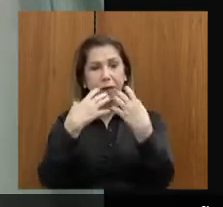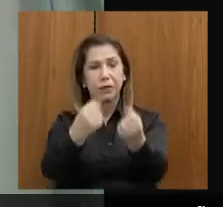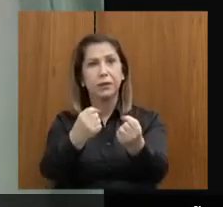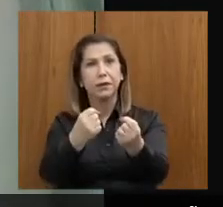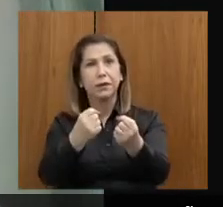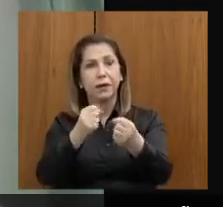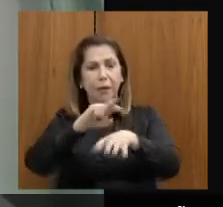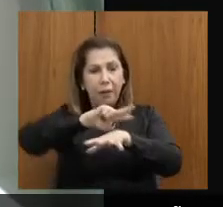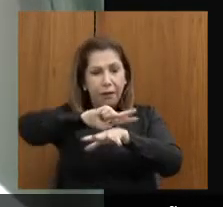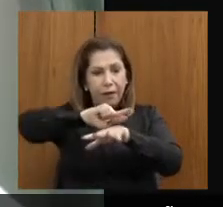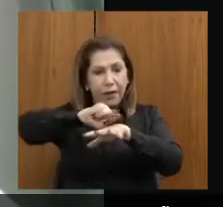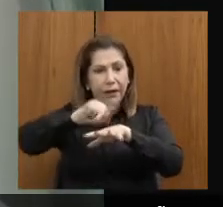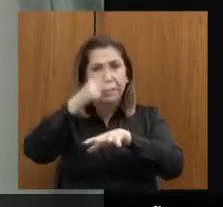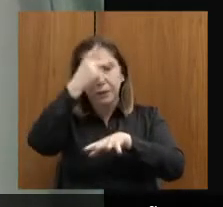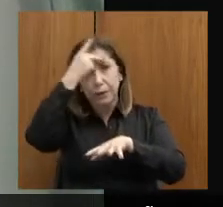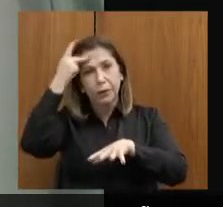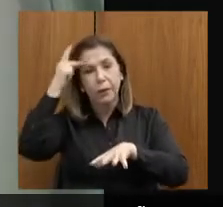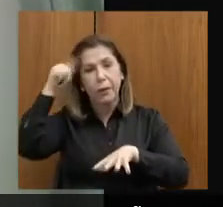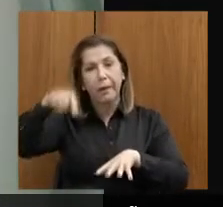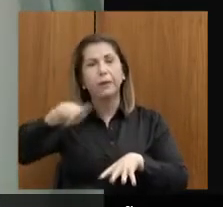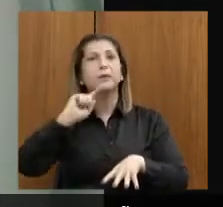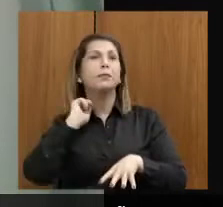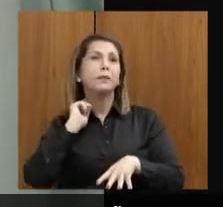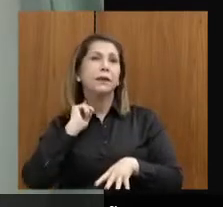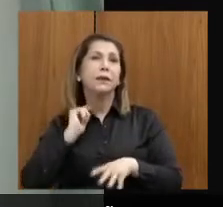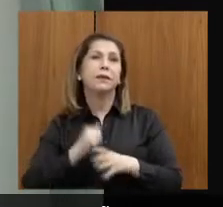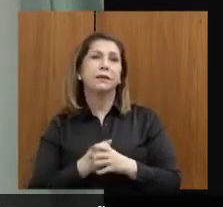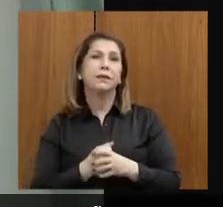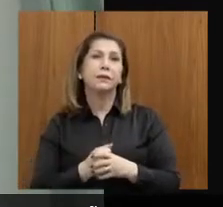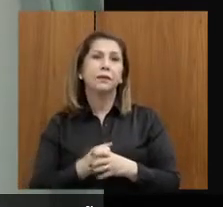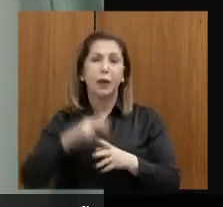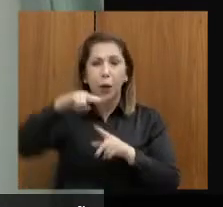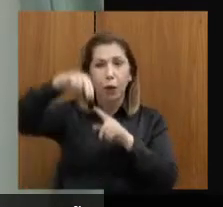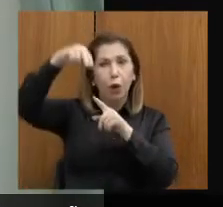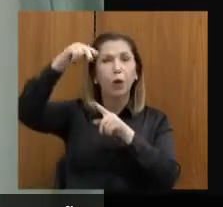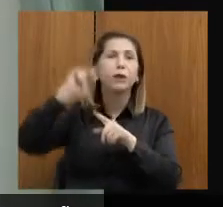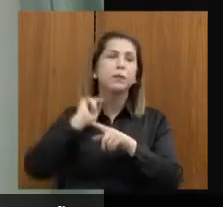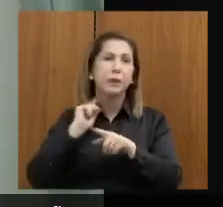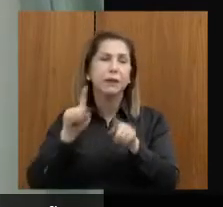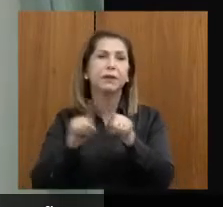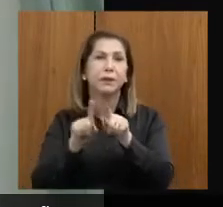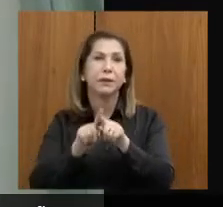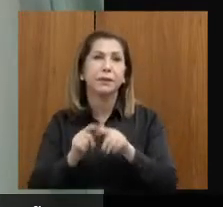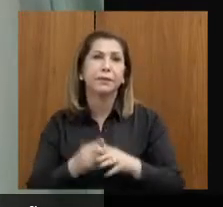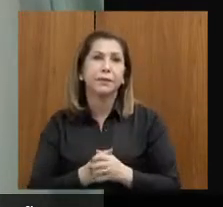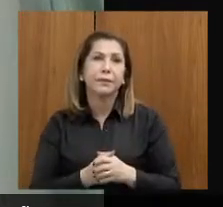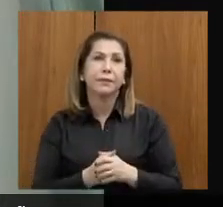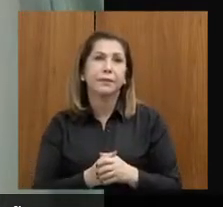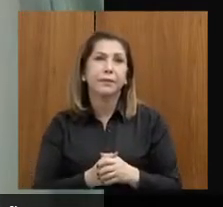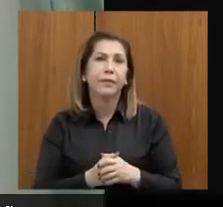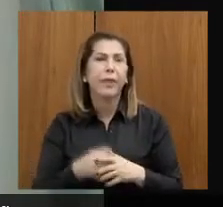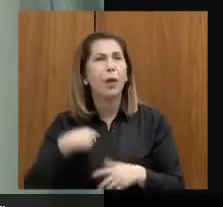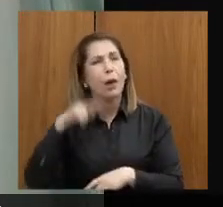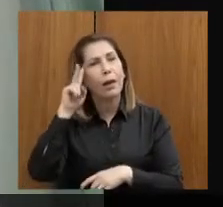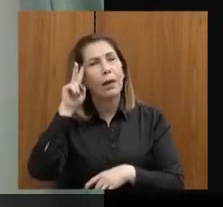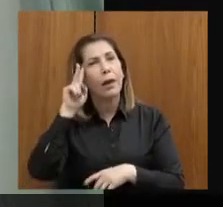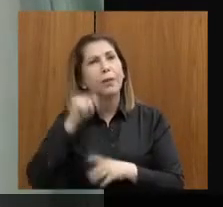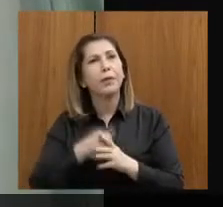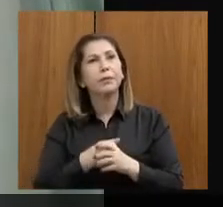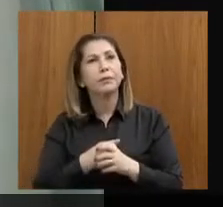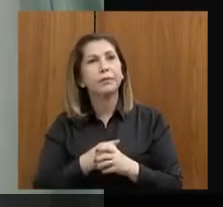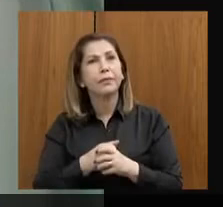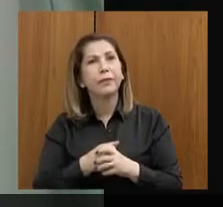estados nacionais de Minas aqui do Norte de língua é E aí eu lembrei que